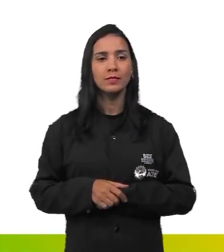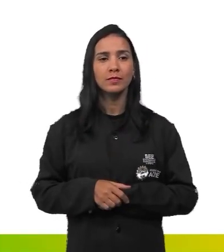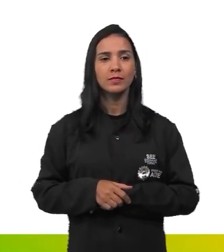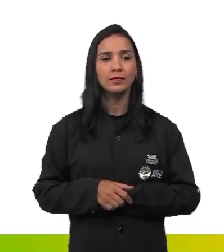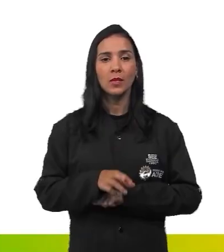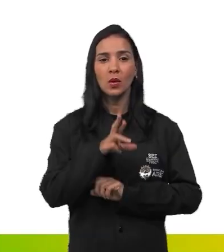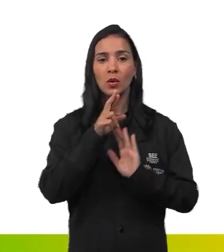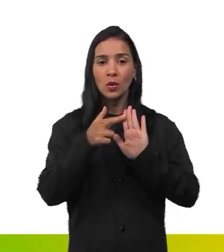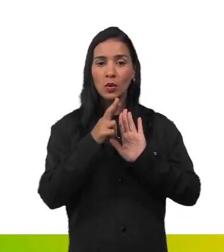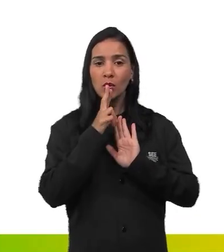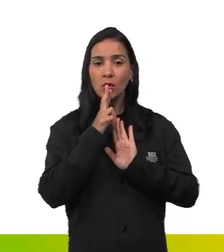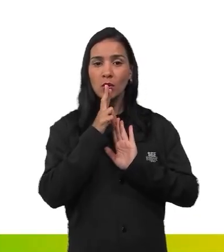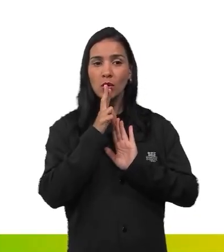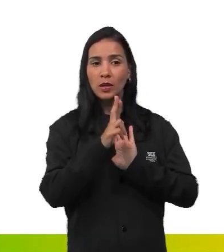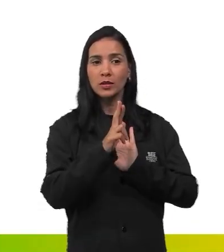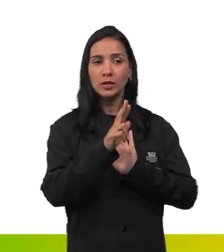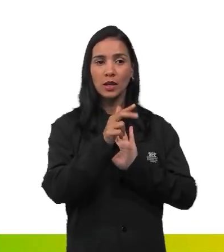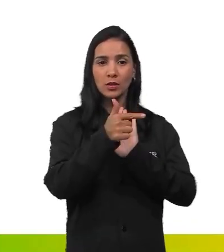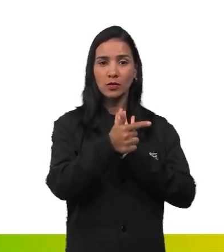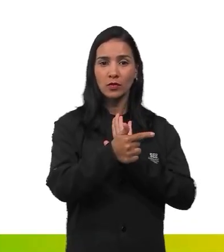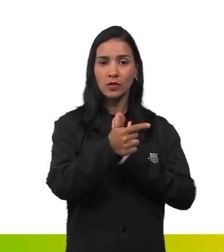26, aqui vai dar